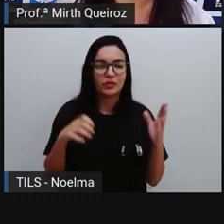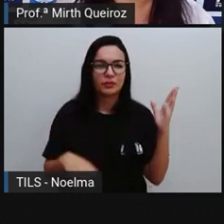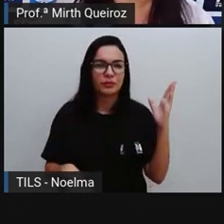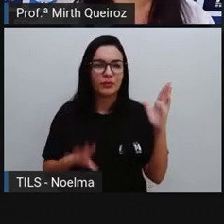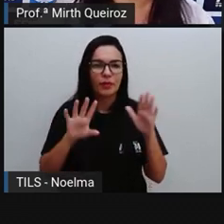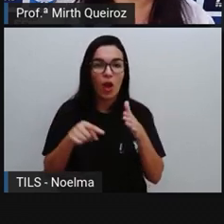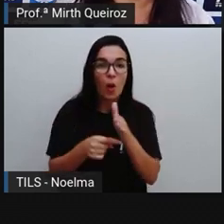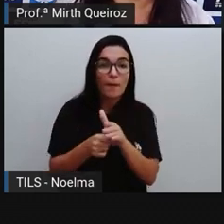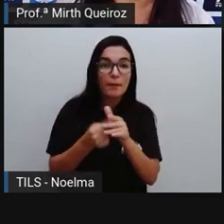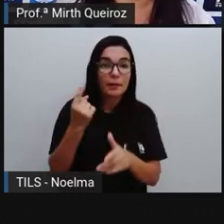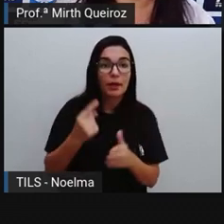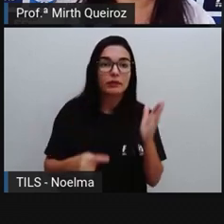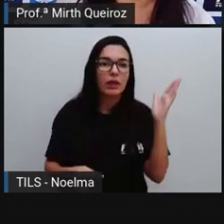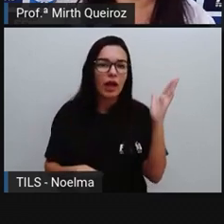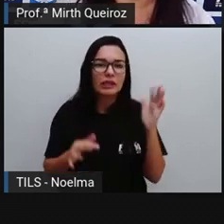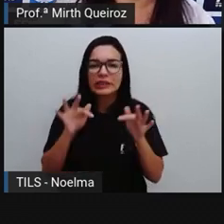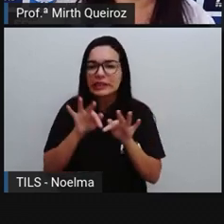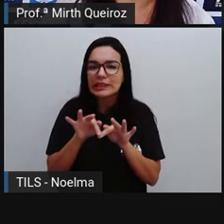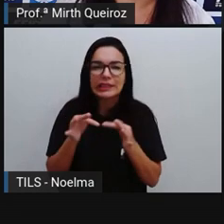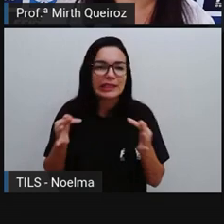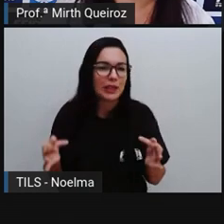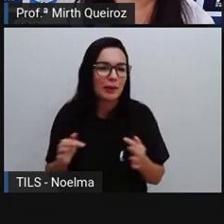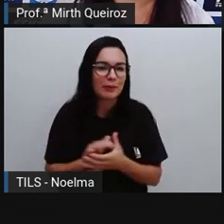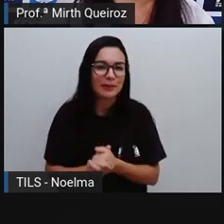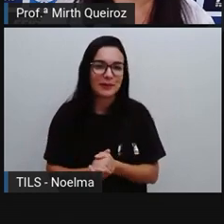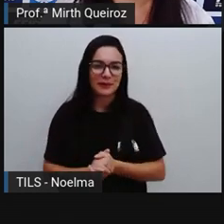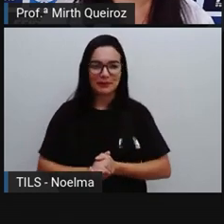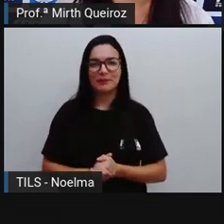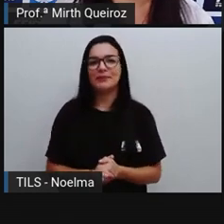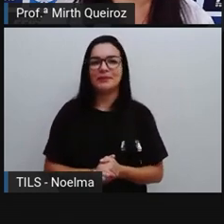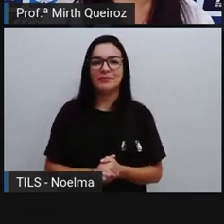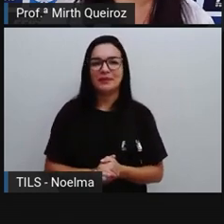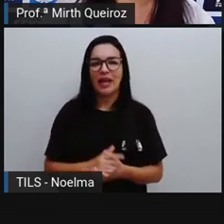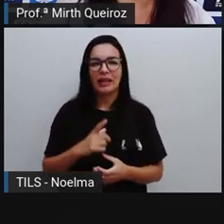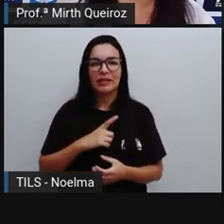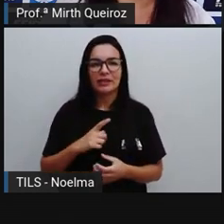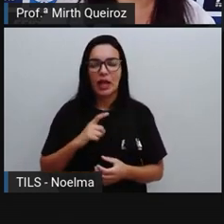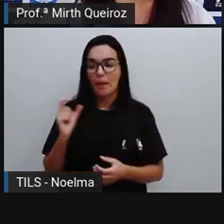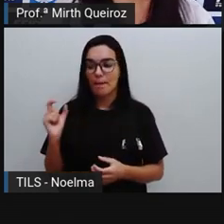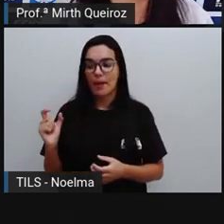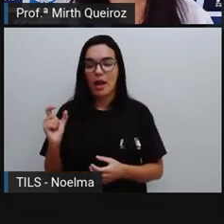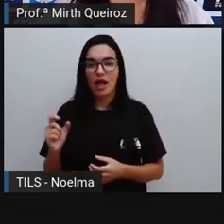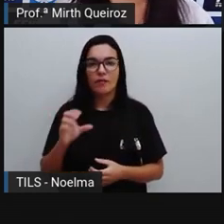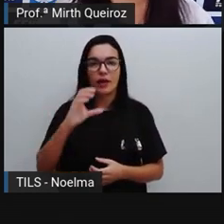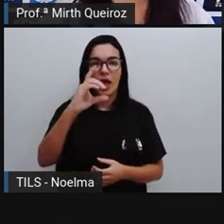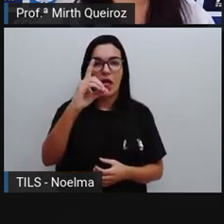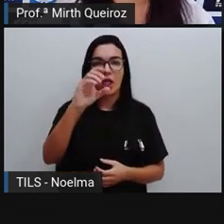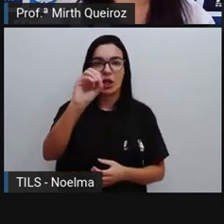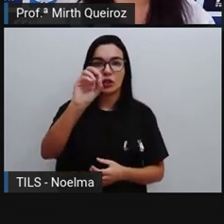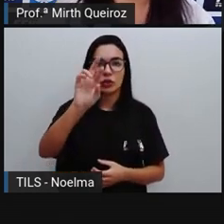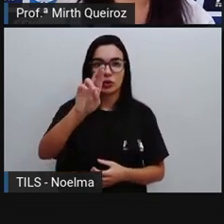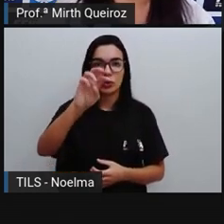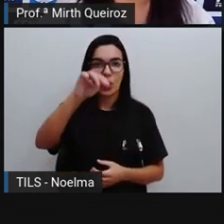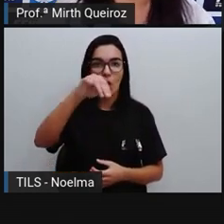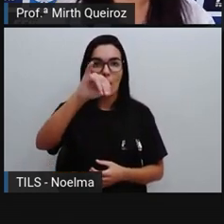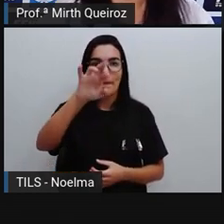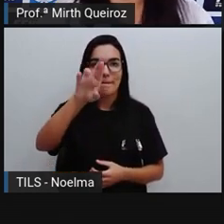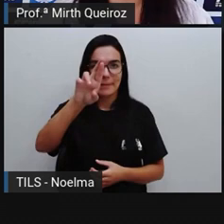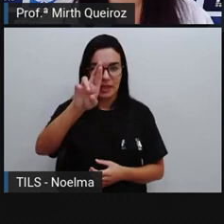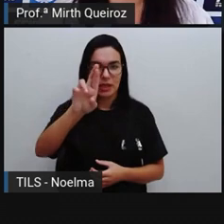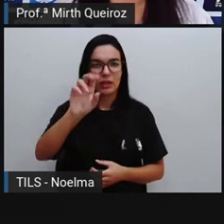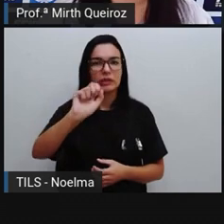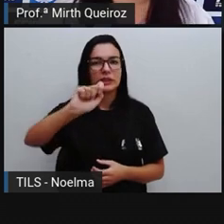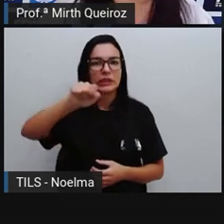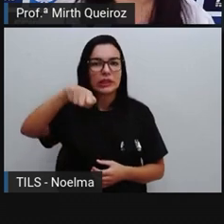O primeiro é um bem simples, né? Onde nós temos dormir, tem a separação de sílaba,